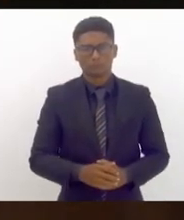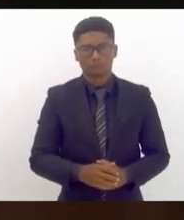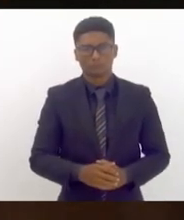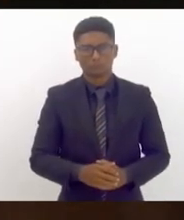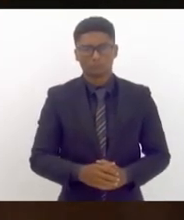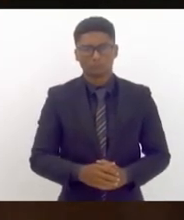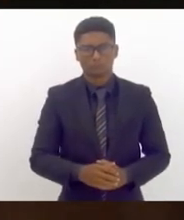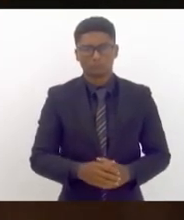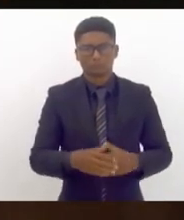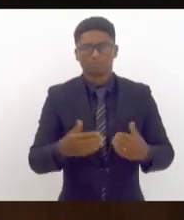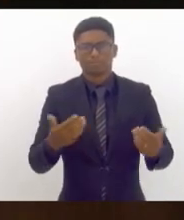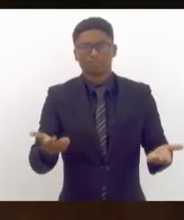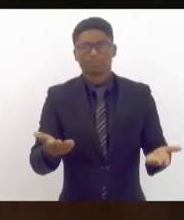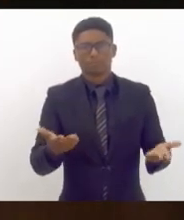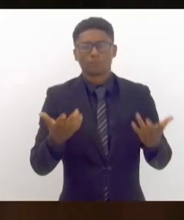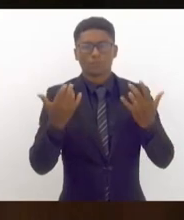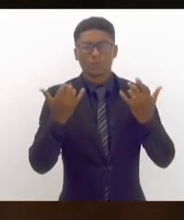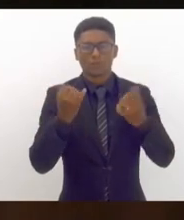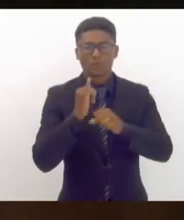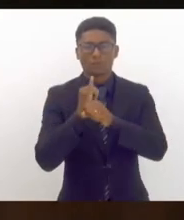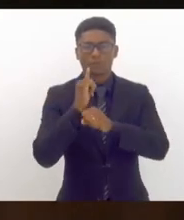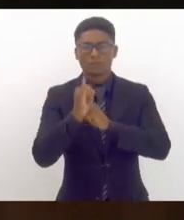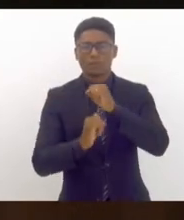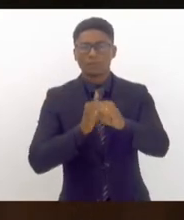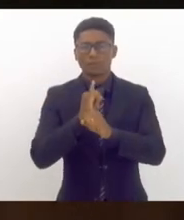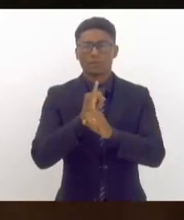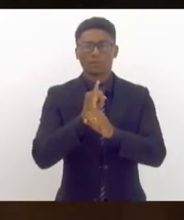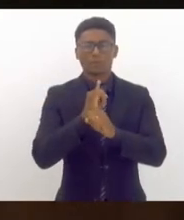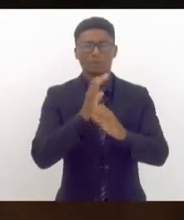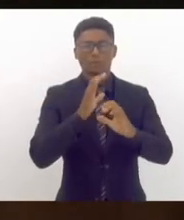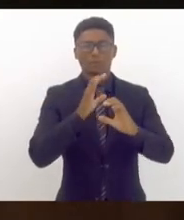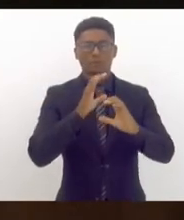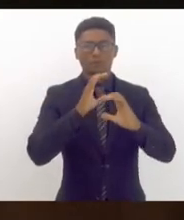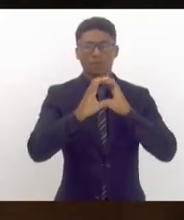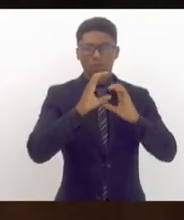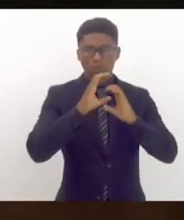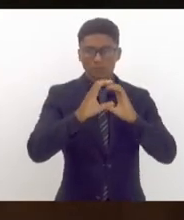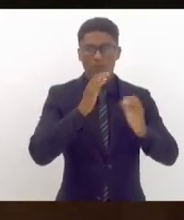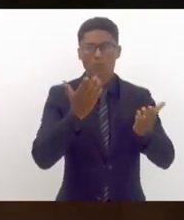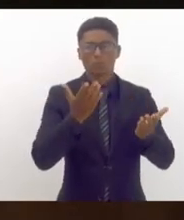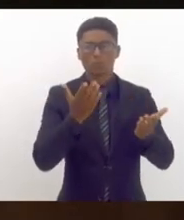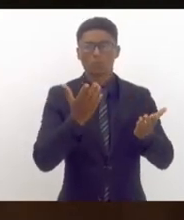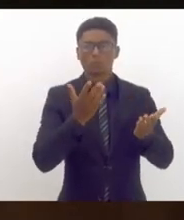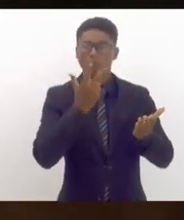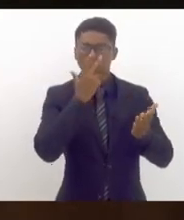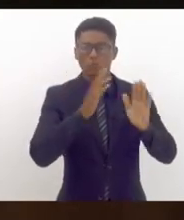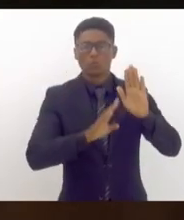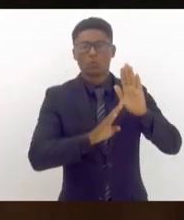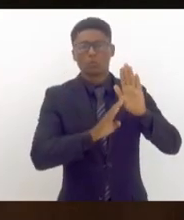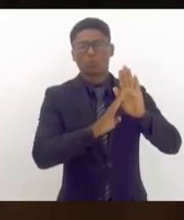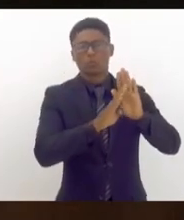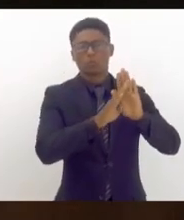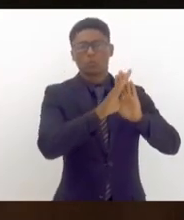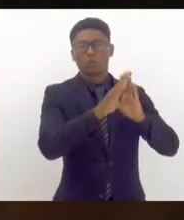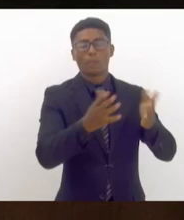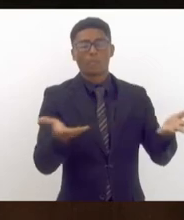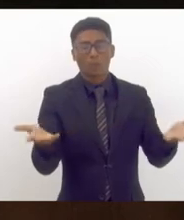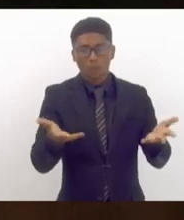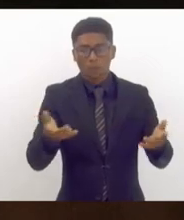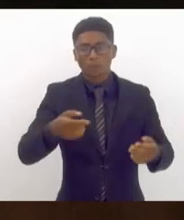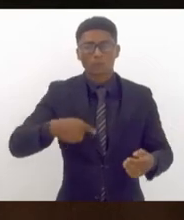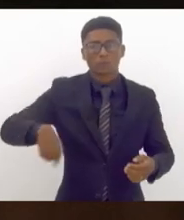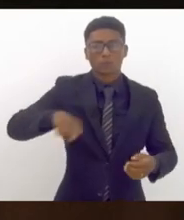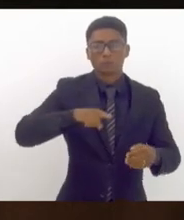onde a parte da informática, a parte da internet, a parte da comunicação, ela alavancou muito, ela avançou muito. Hoje todos nós temos